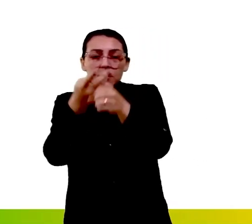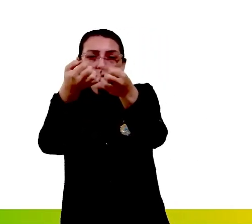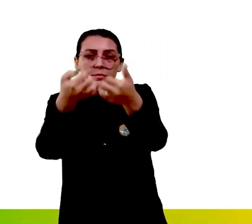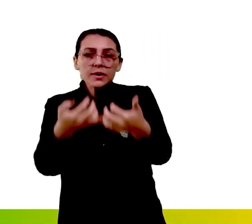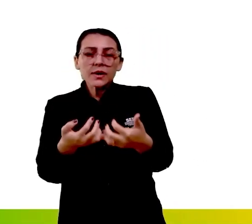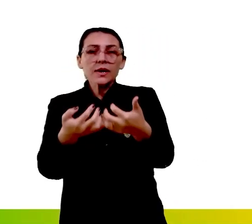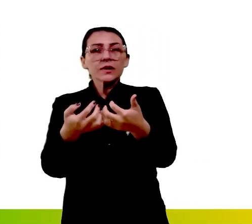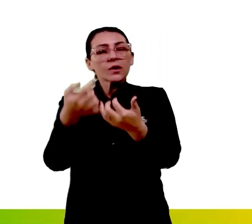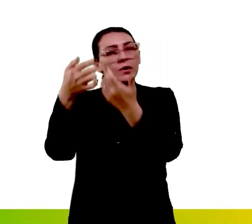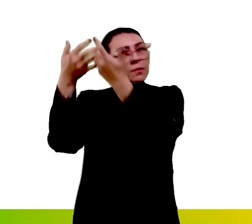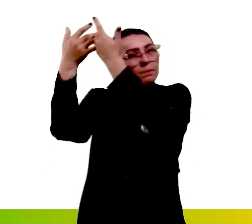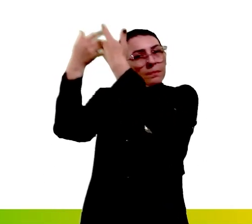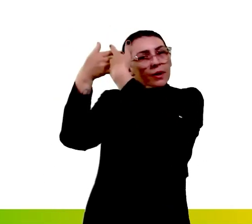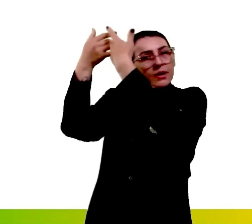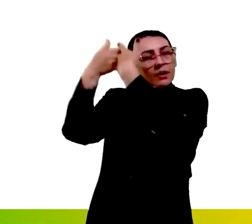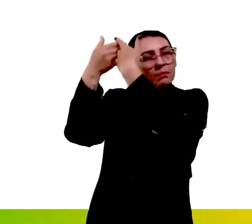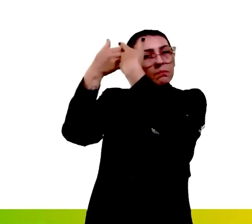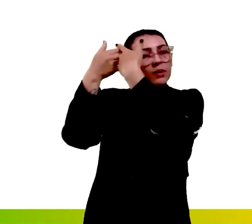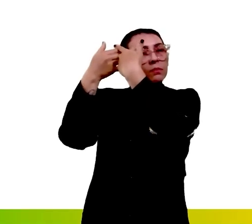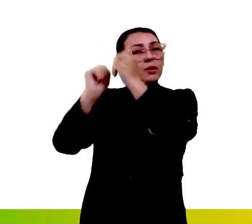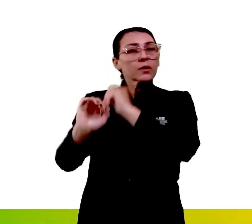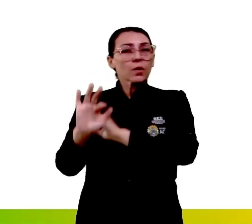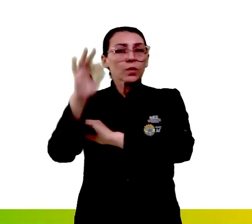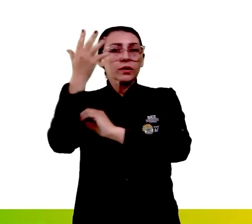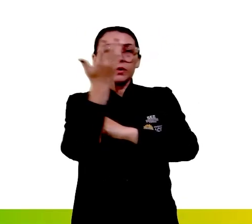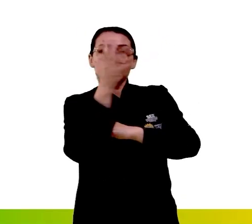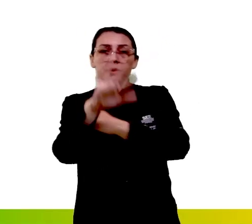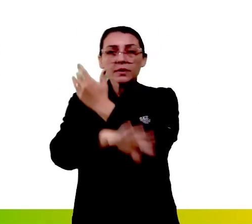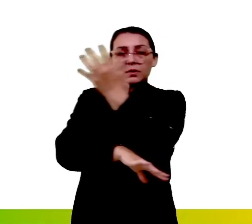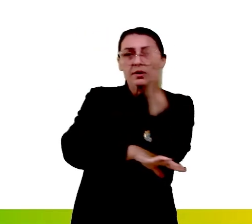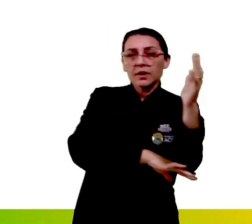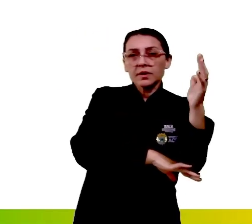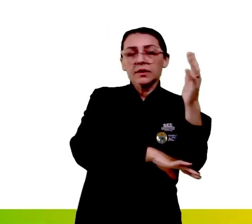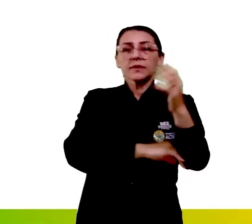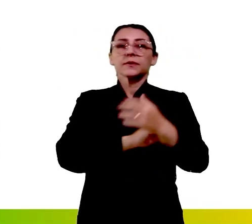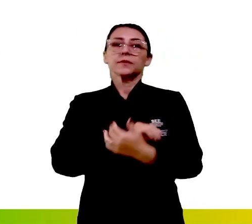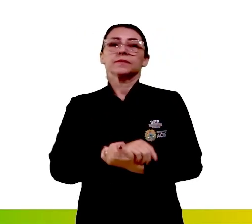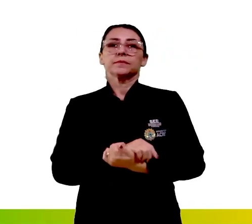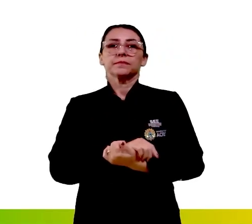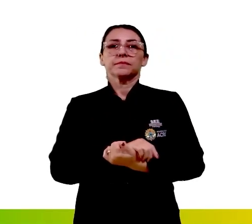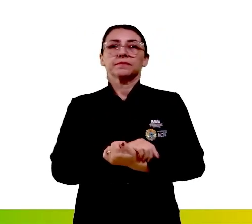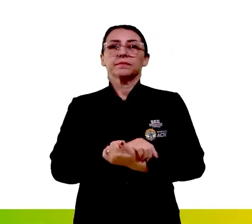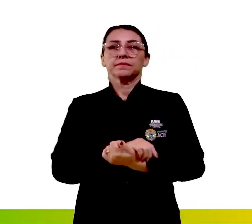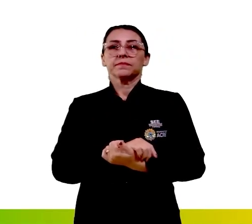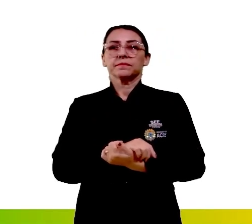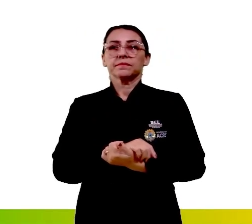explicações racionais para os fenômenos naturais.